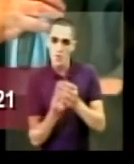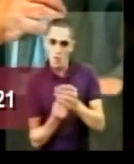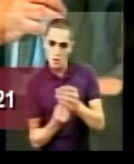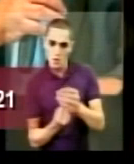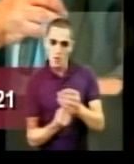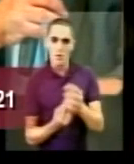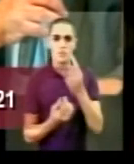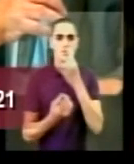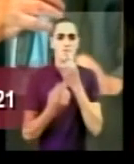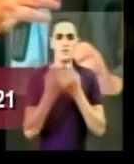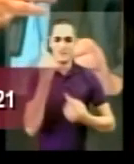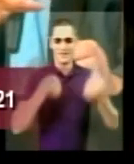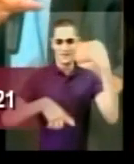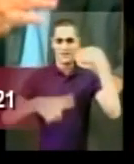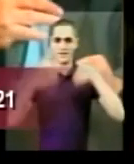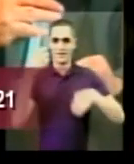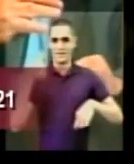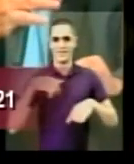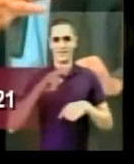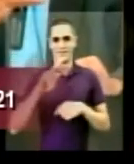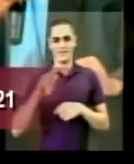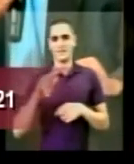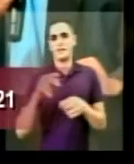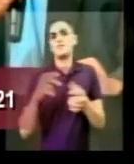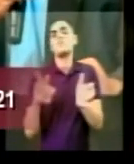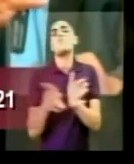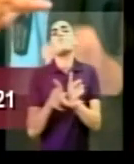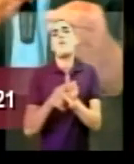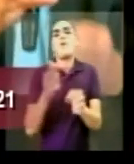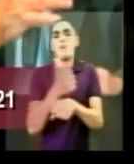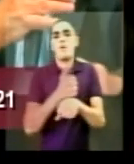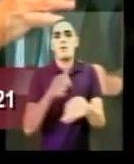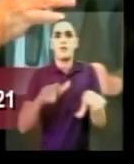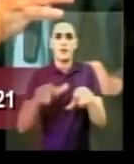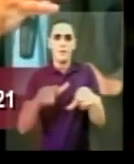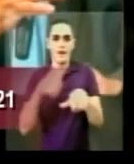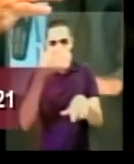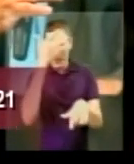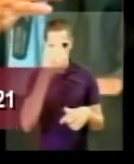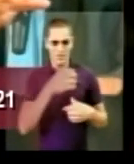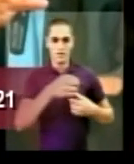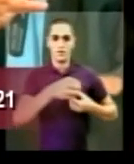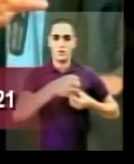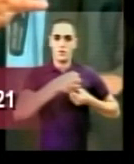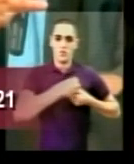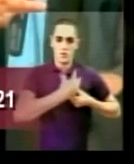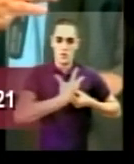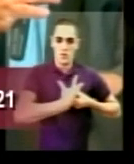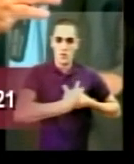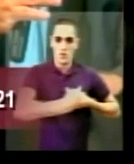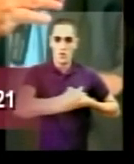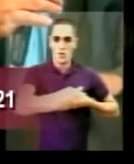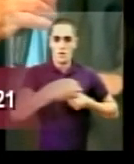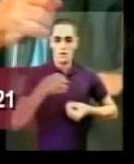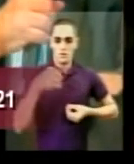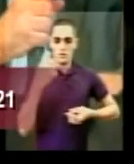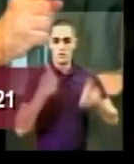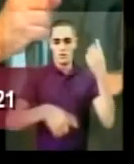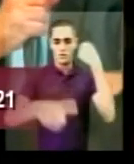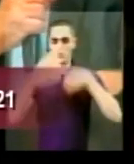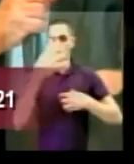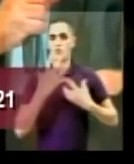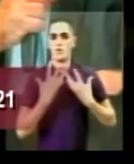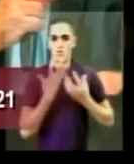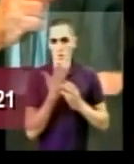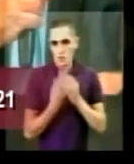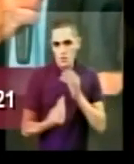de hemodiálise, que trabalham com hemodiálise, que instalam hemodiálise, estão à frente da